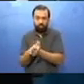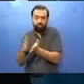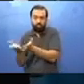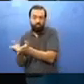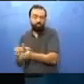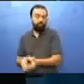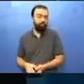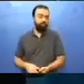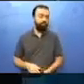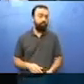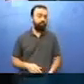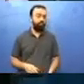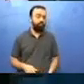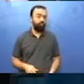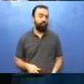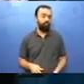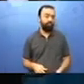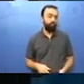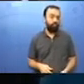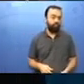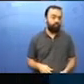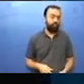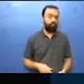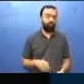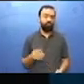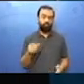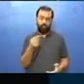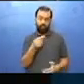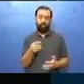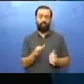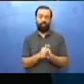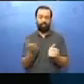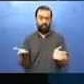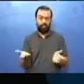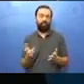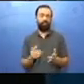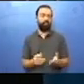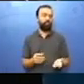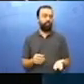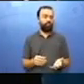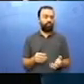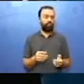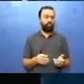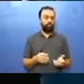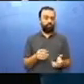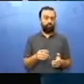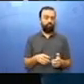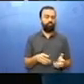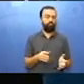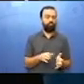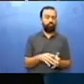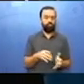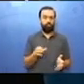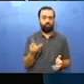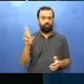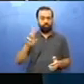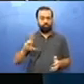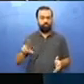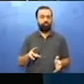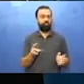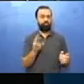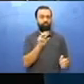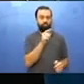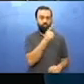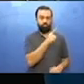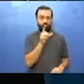um exemplo de um livro que tem as 3 funções todas juntas. Ele nos ensina, ele nos informa e também nos